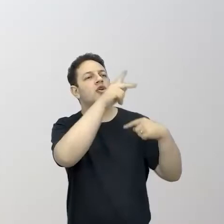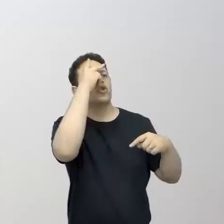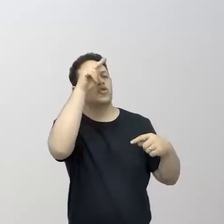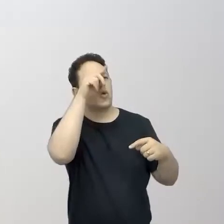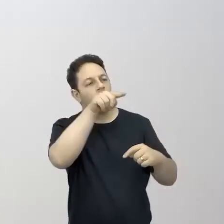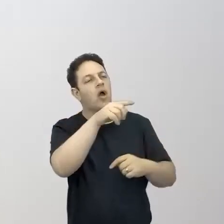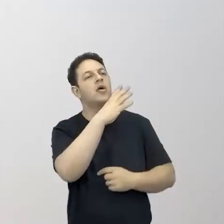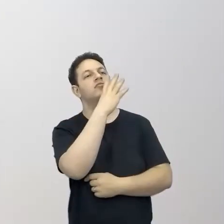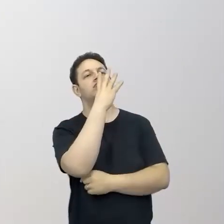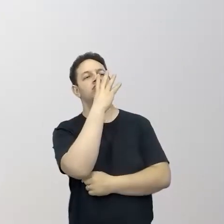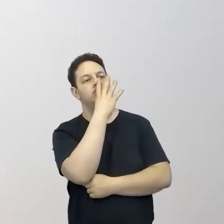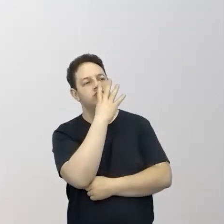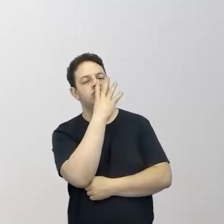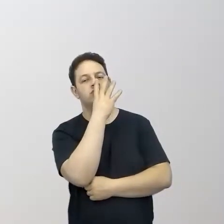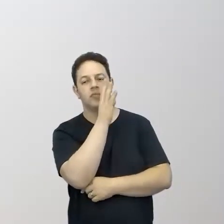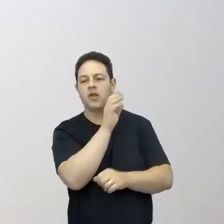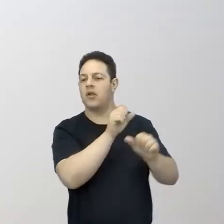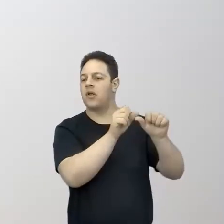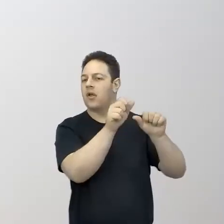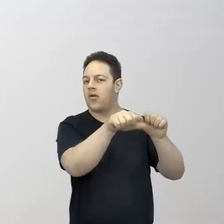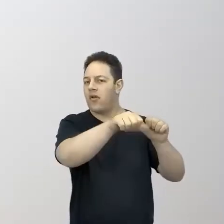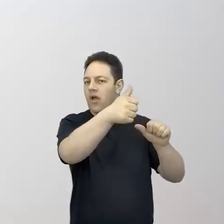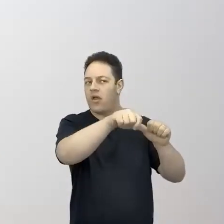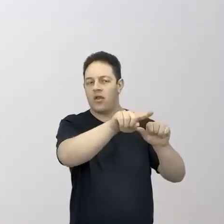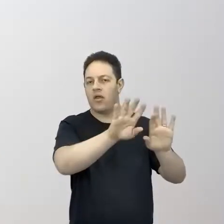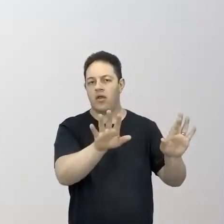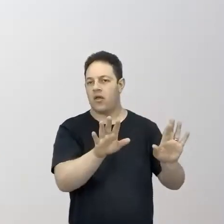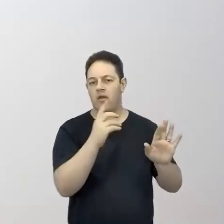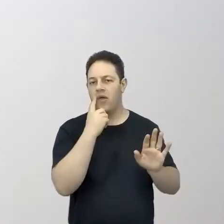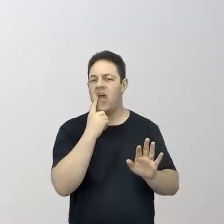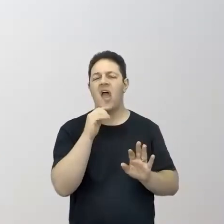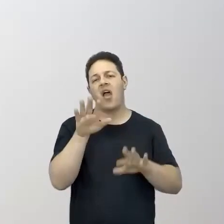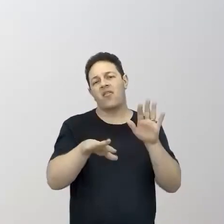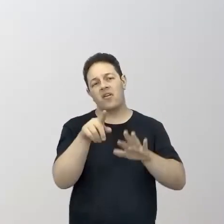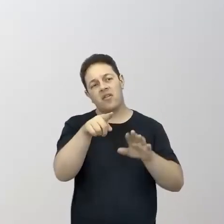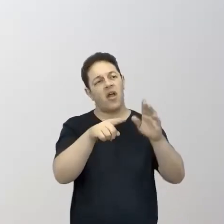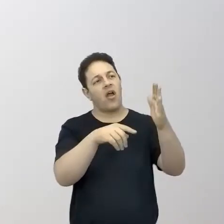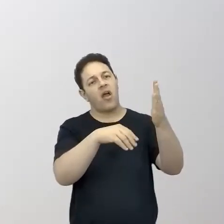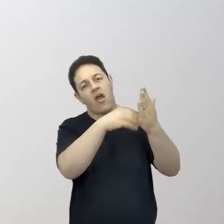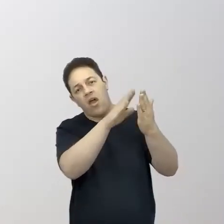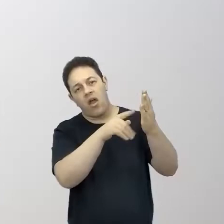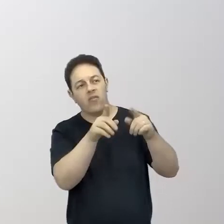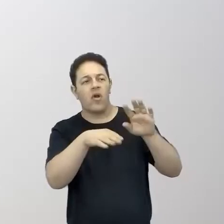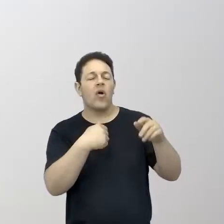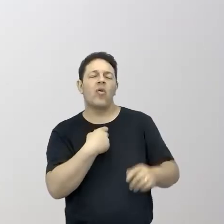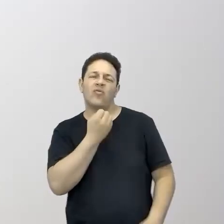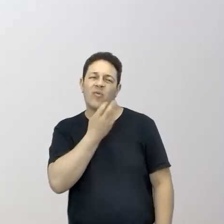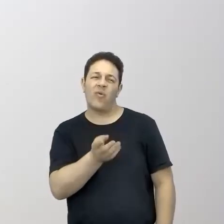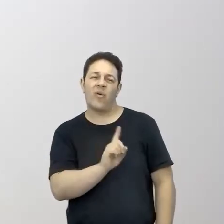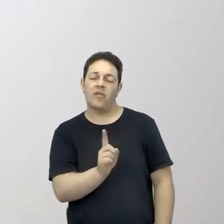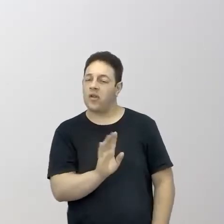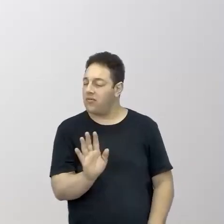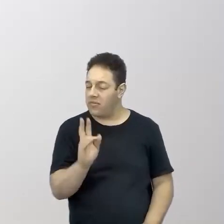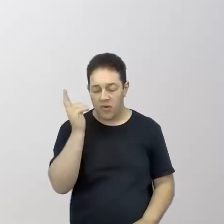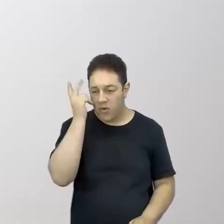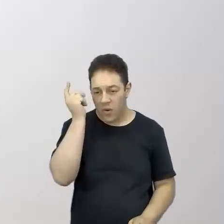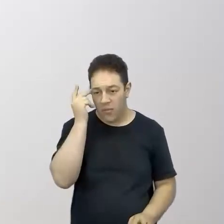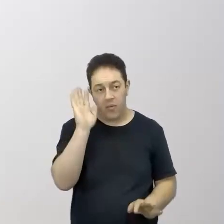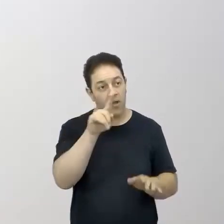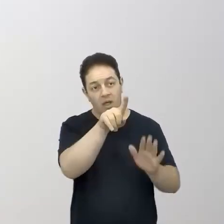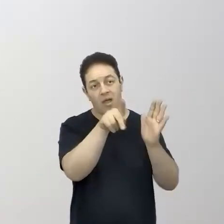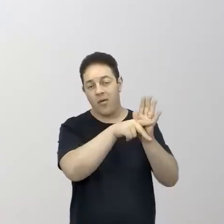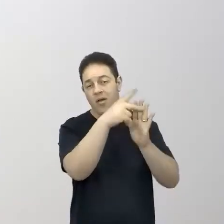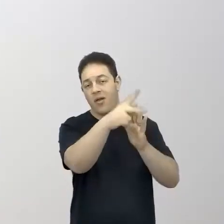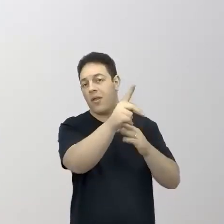mudança social, simplesmente. Você pode gostar ou deixar de gostar de uma arte, mas isso não vai mudar o fato do que é aquele objeto